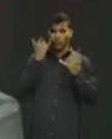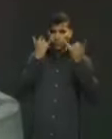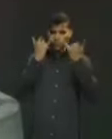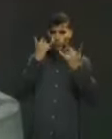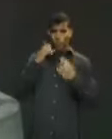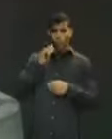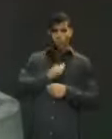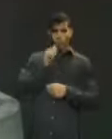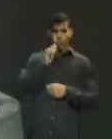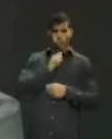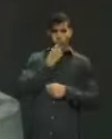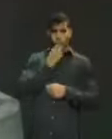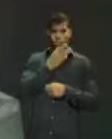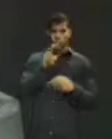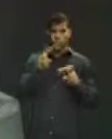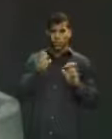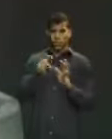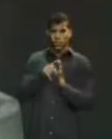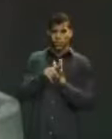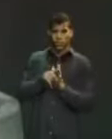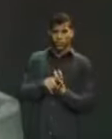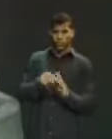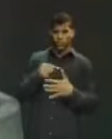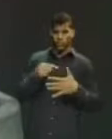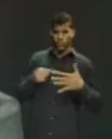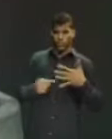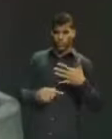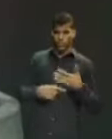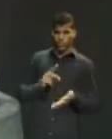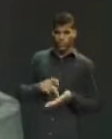qualidade, baseada em pesquisas